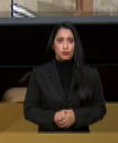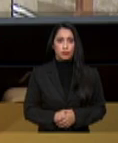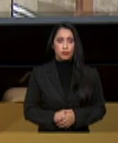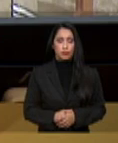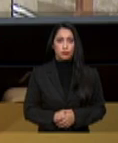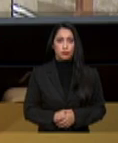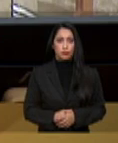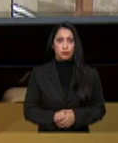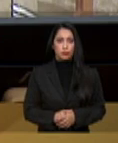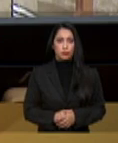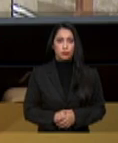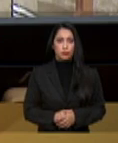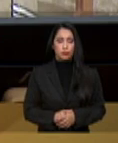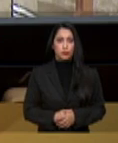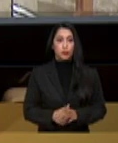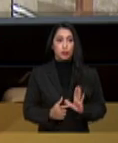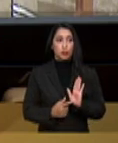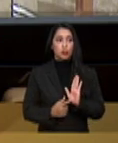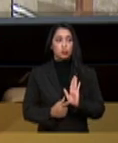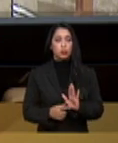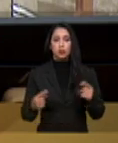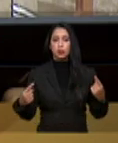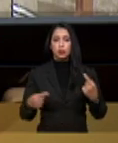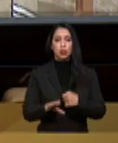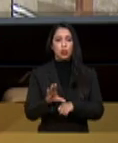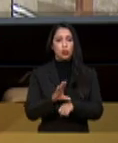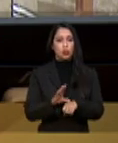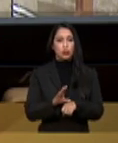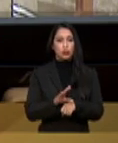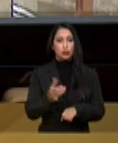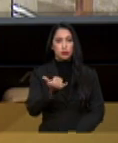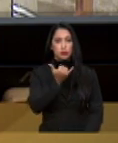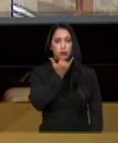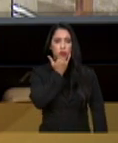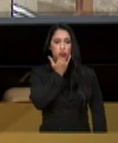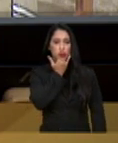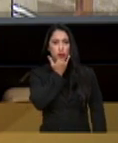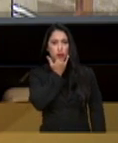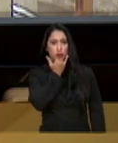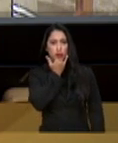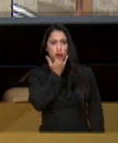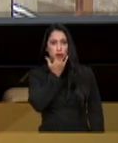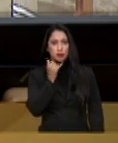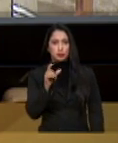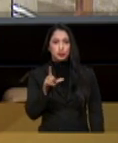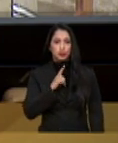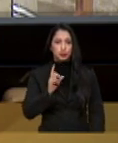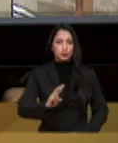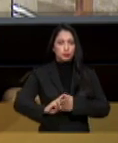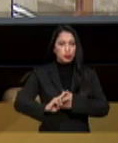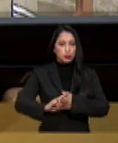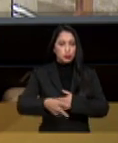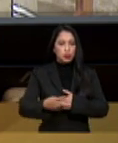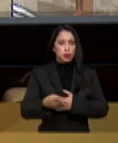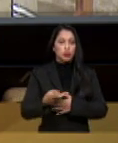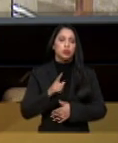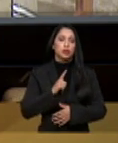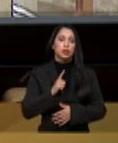versada. Revela-se inconstitucional data vênia, contaminando de consequência o diploma